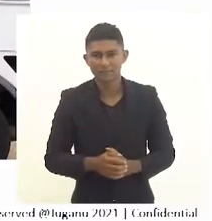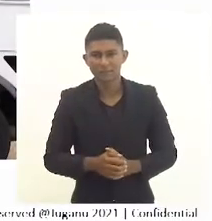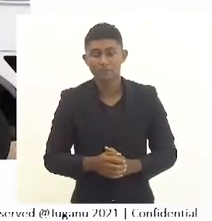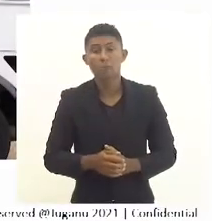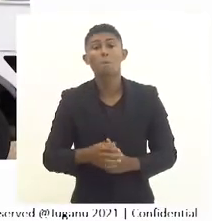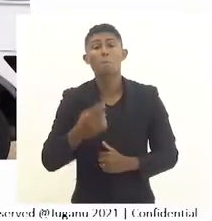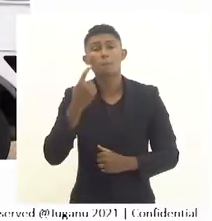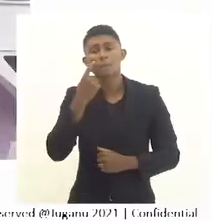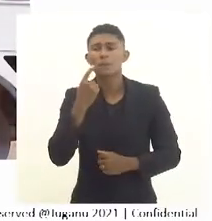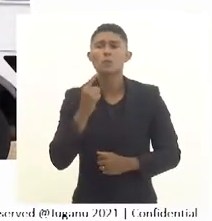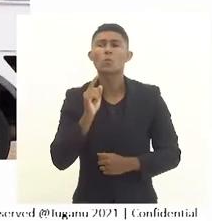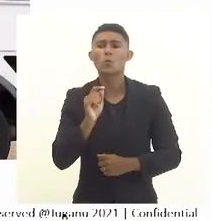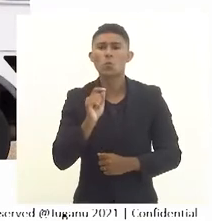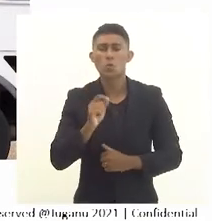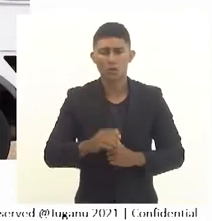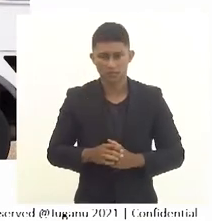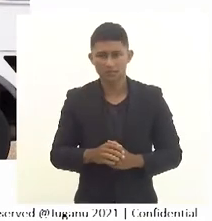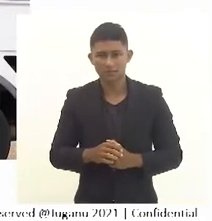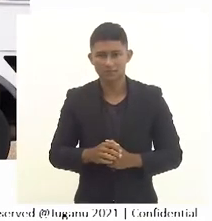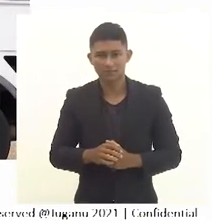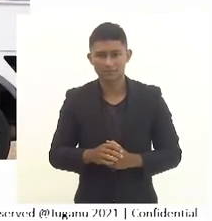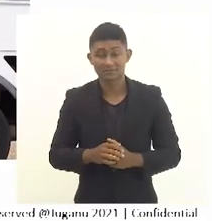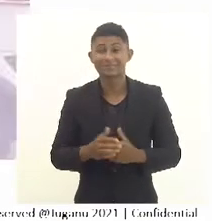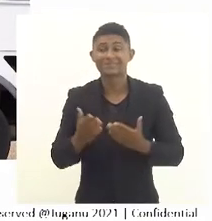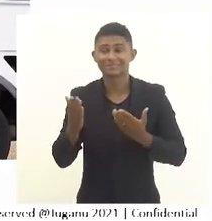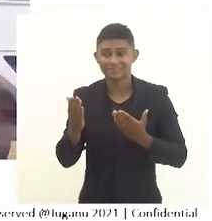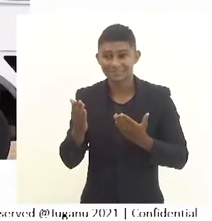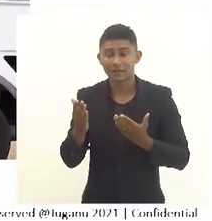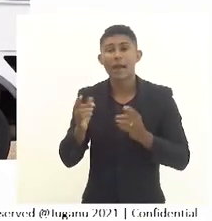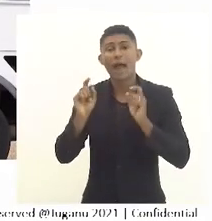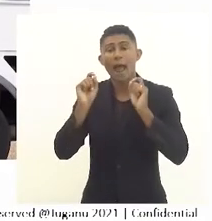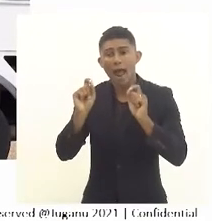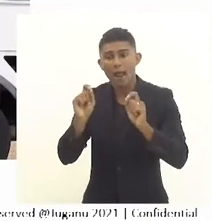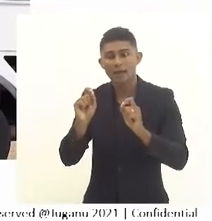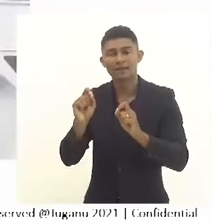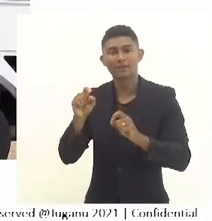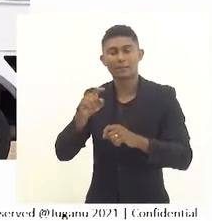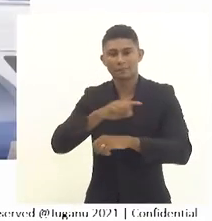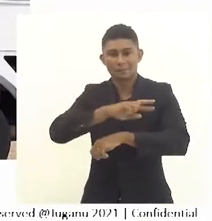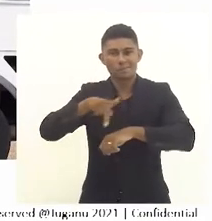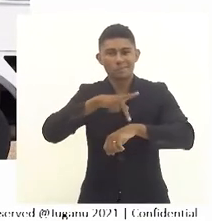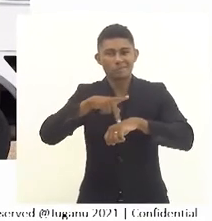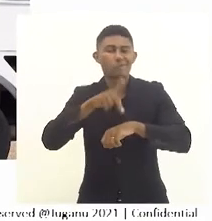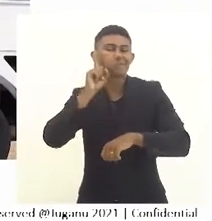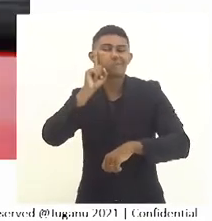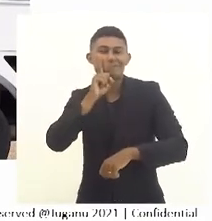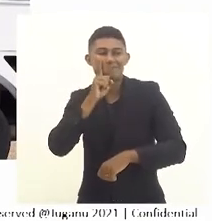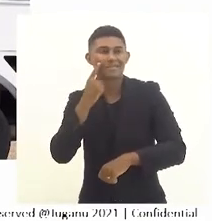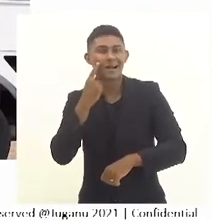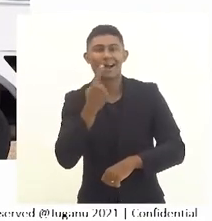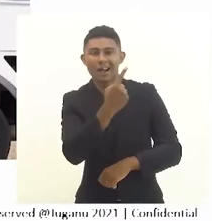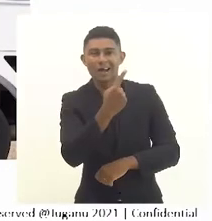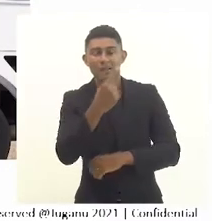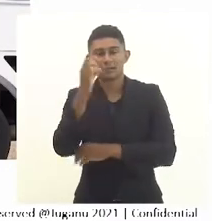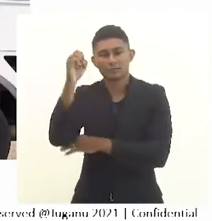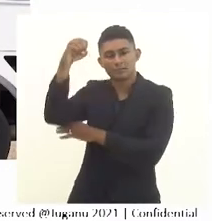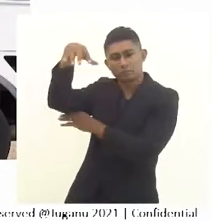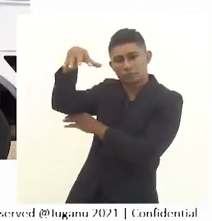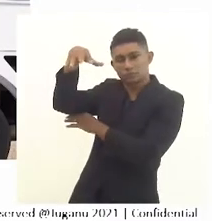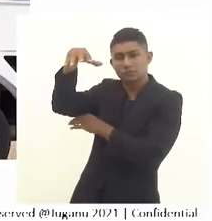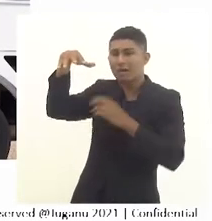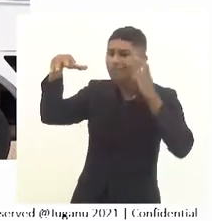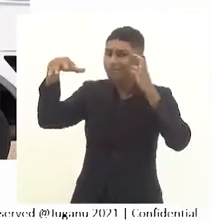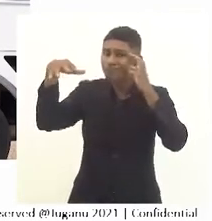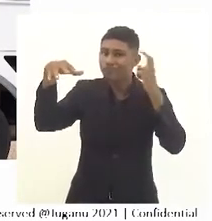Isso aí, por exemplo, a gente fez essa instalação em Arlington, nos Estados Unidos, de uma luminária inteligente que